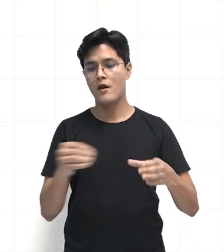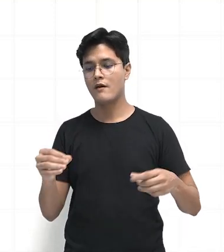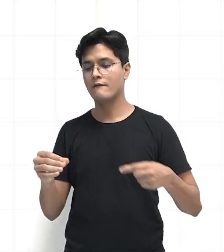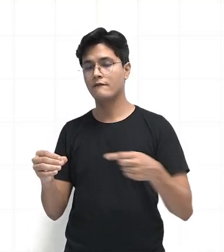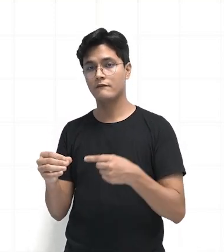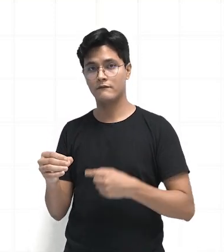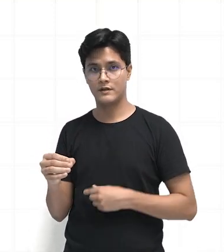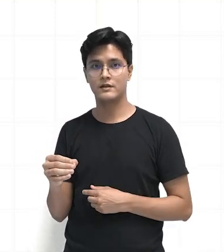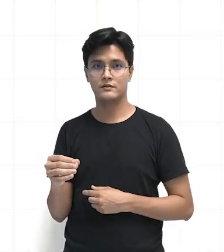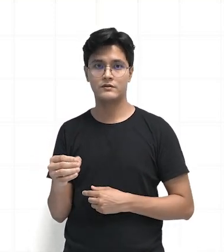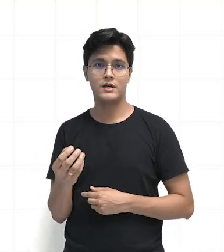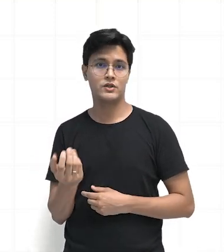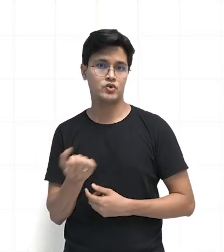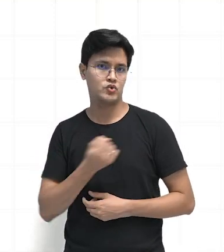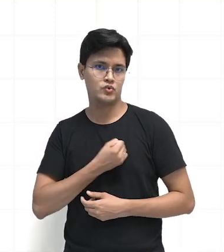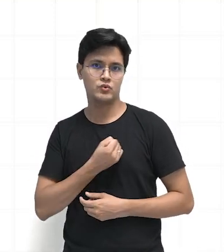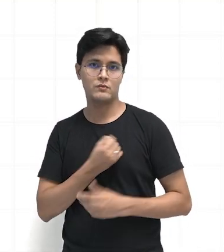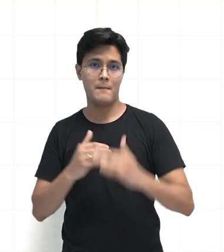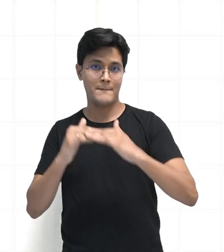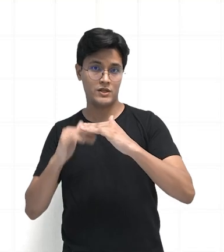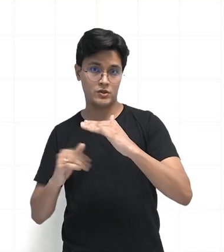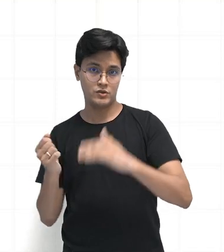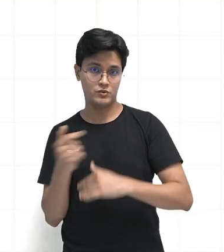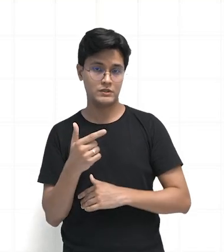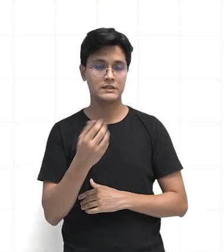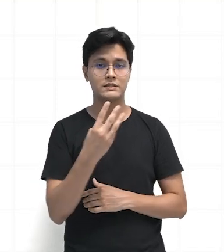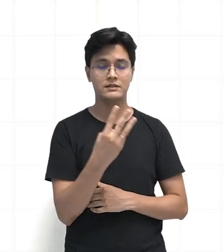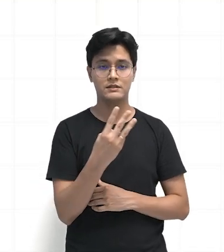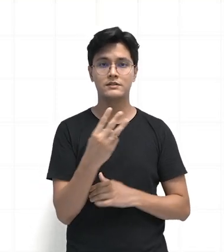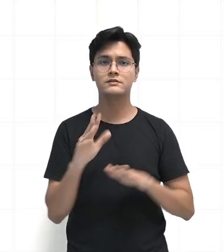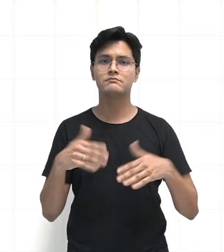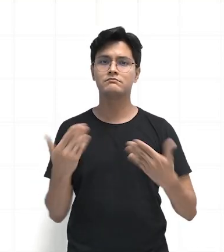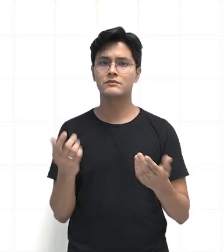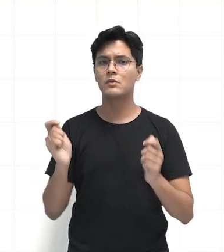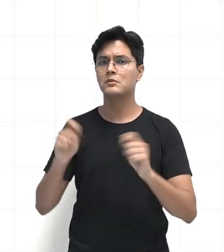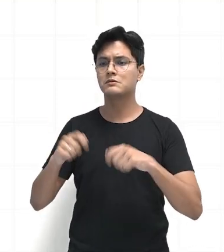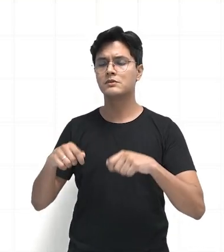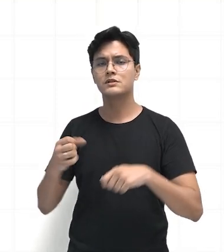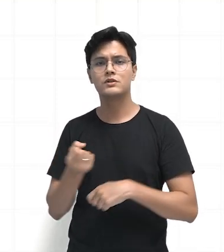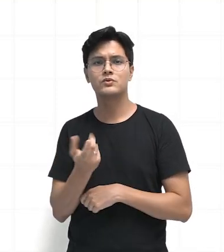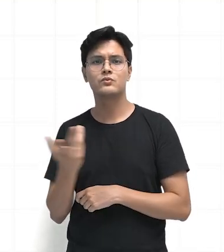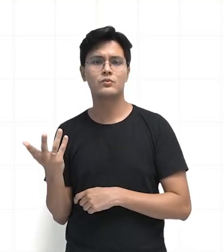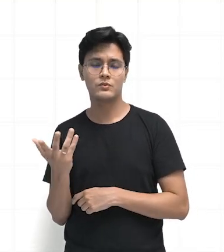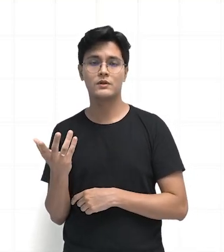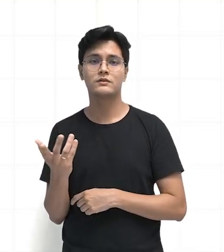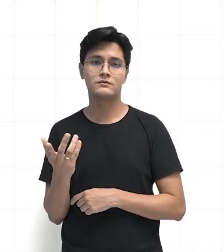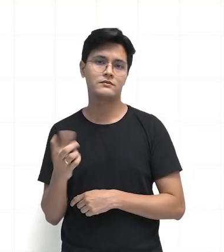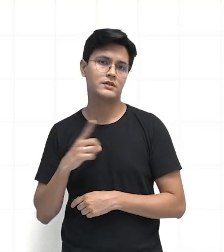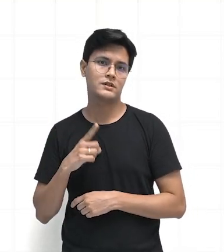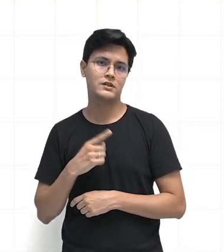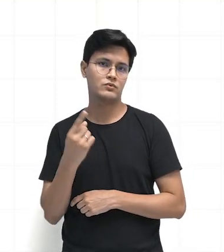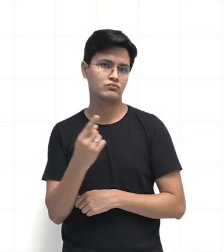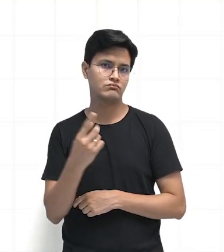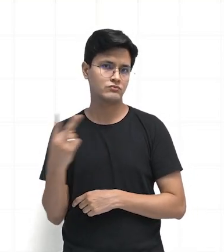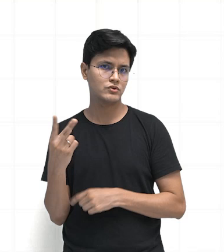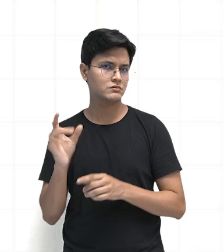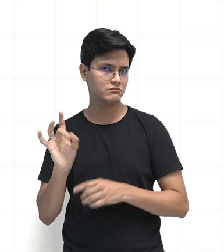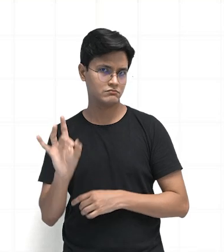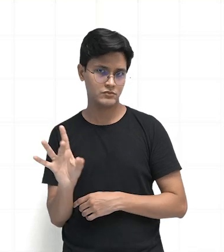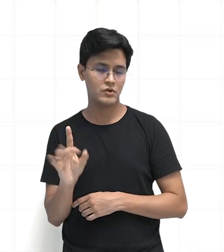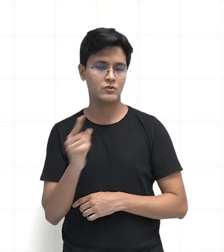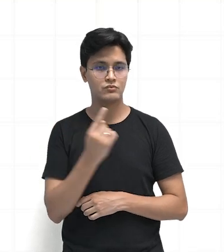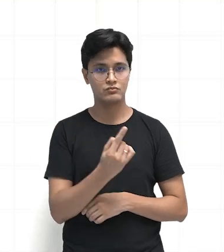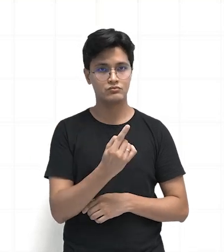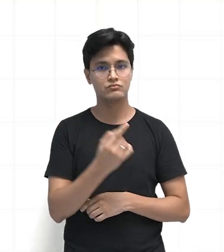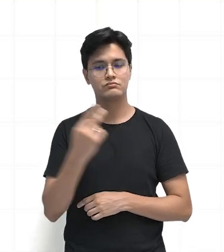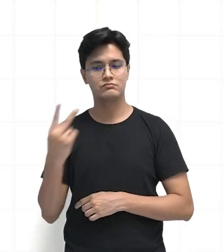3? Olha, ocorreu um número menor do que 3, quais são as chances? Menores que 3, só tenho o 1 e o 2. Ou seja, eu